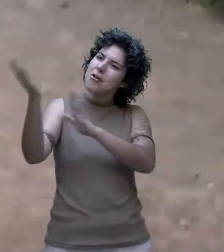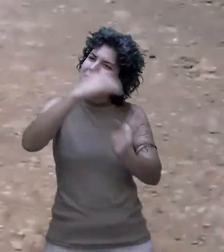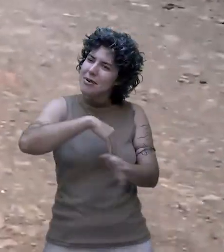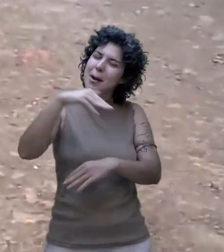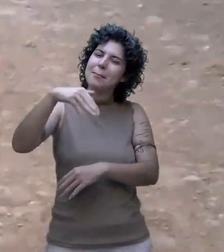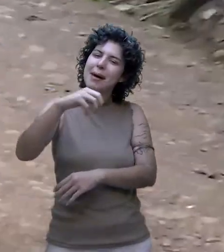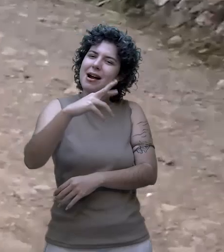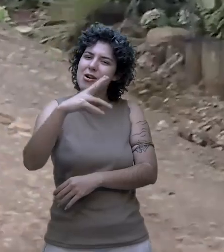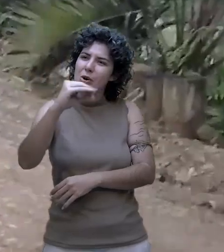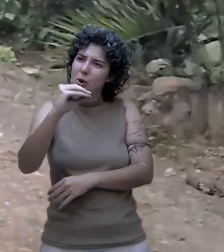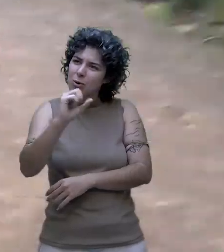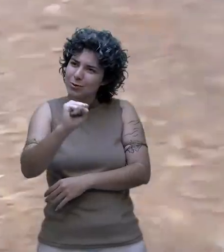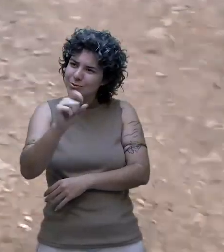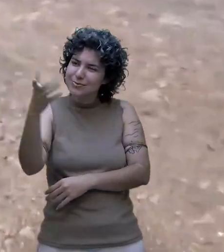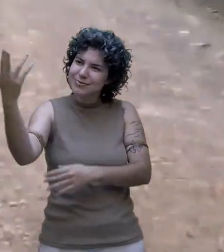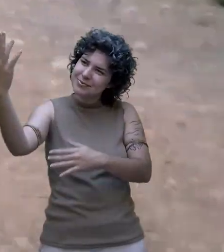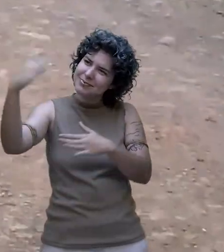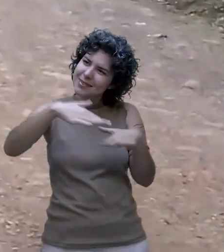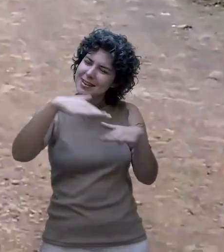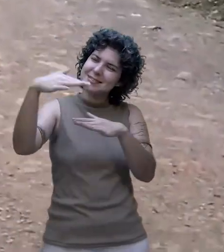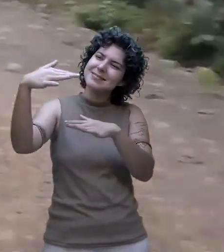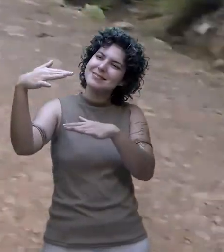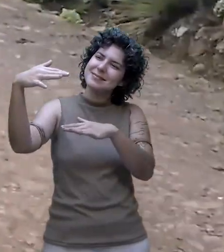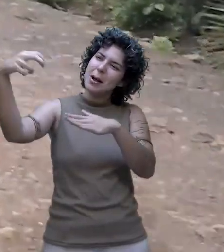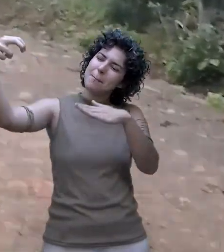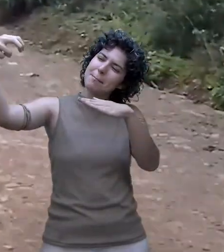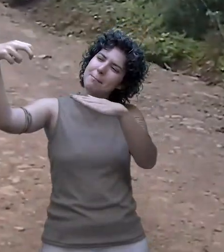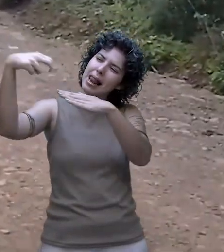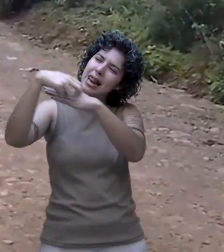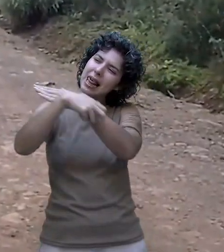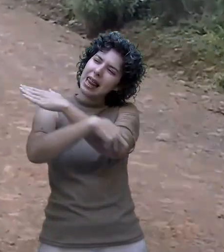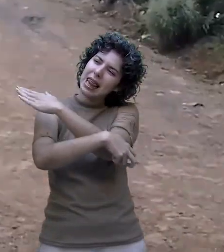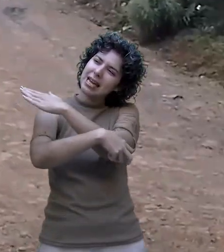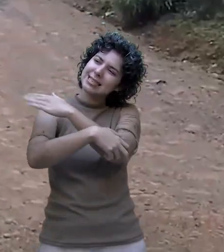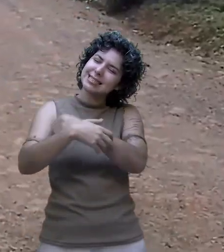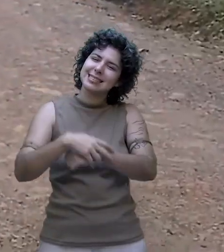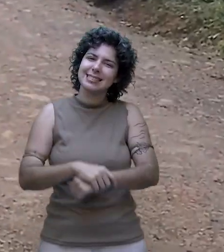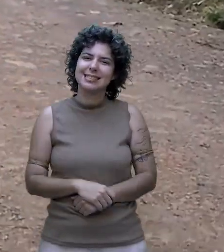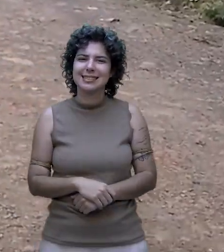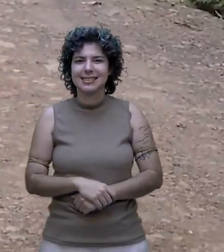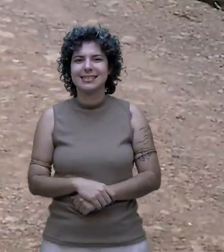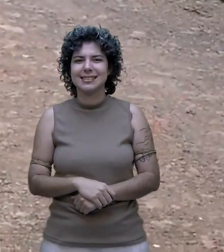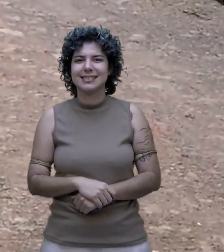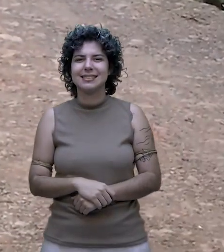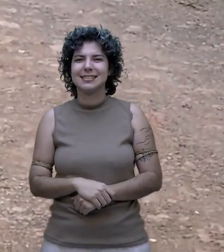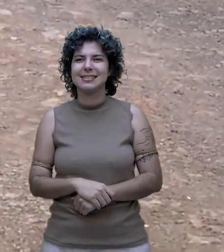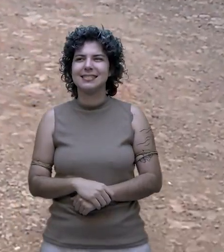vem o Marcos. Descendo o morro da Vassovelina.